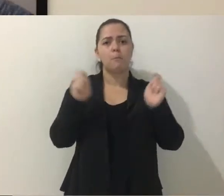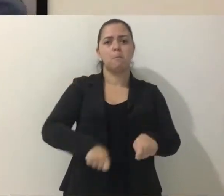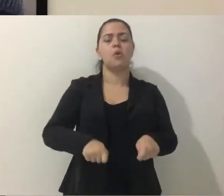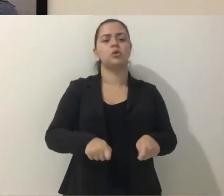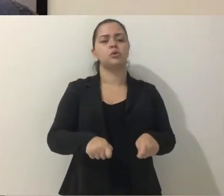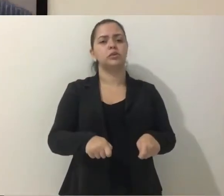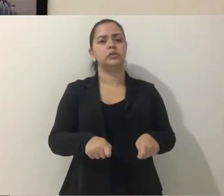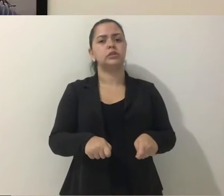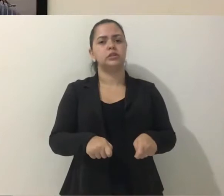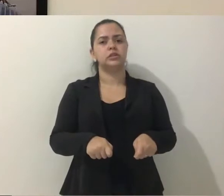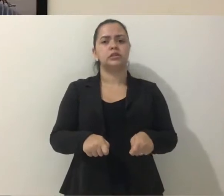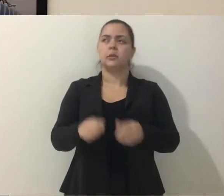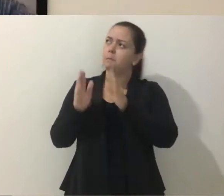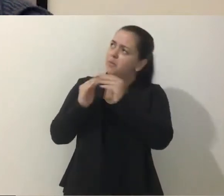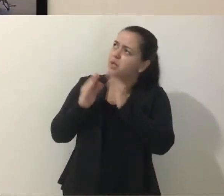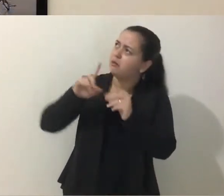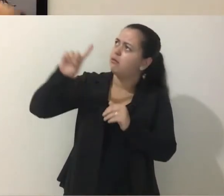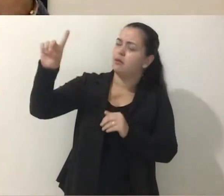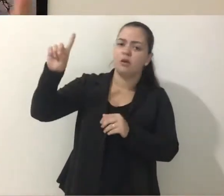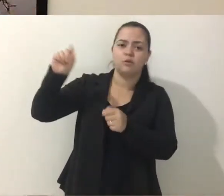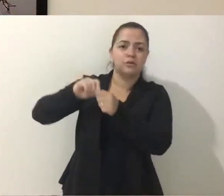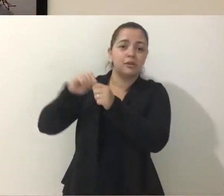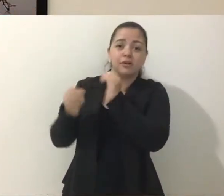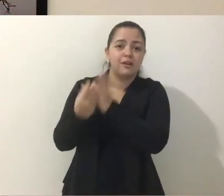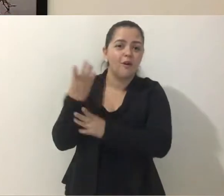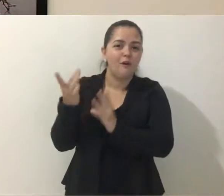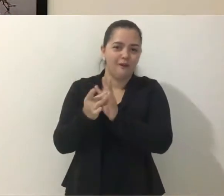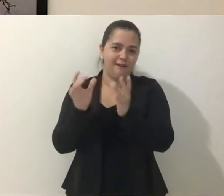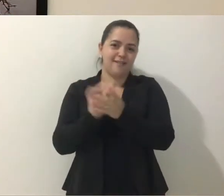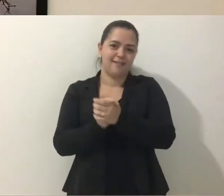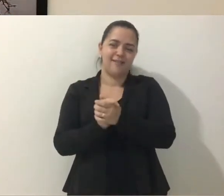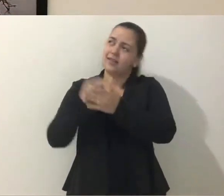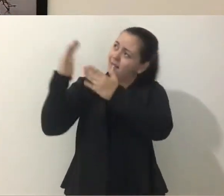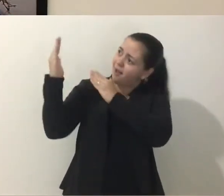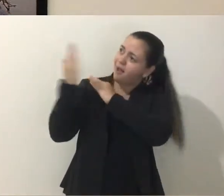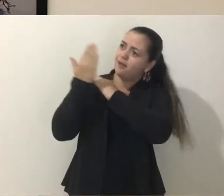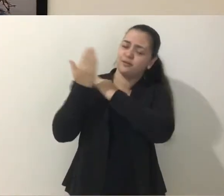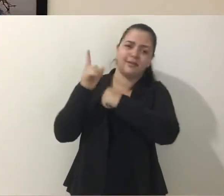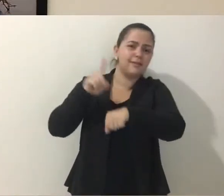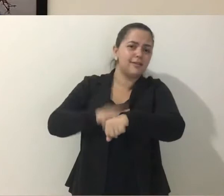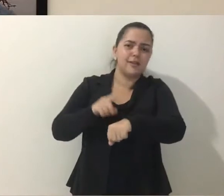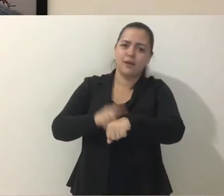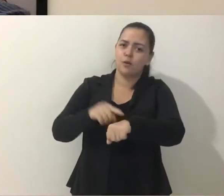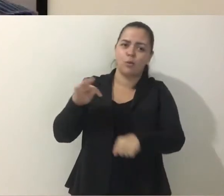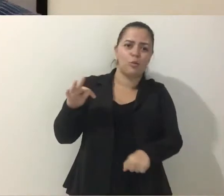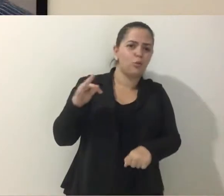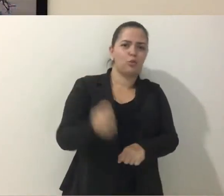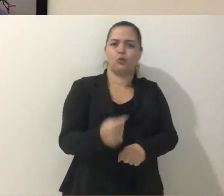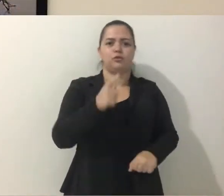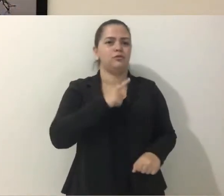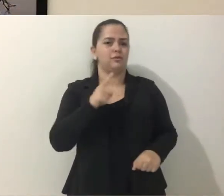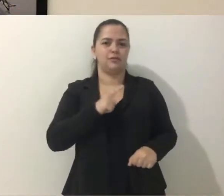o idealizador do casamento. Nós temos o Senhor à nossa disposição, que nos ajuda